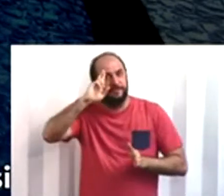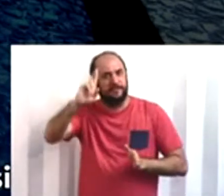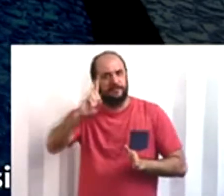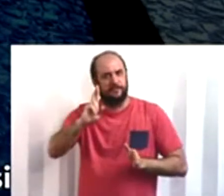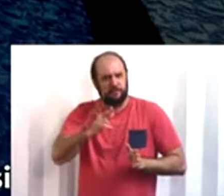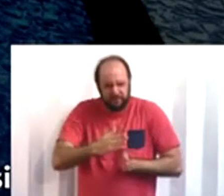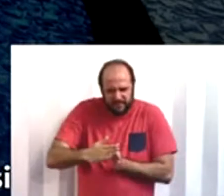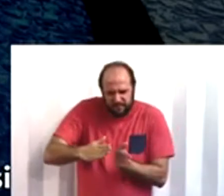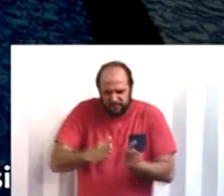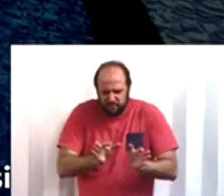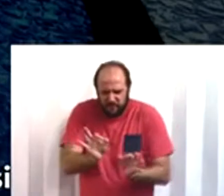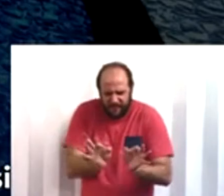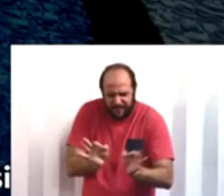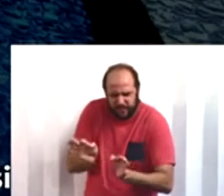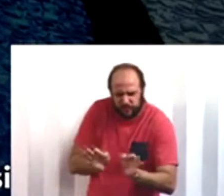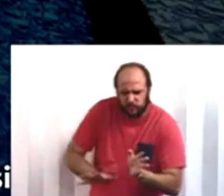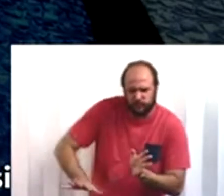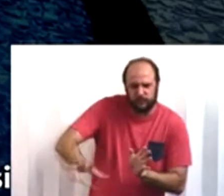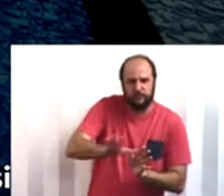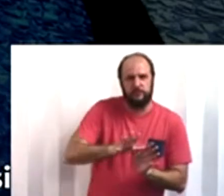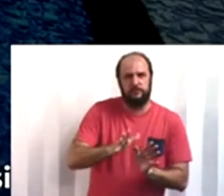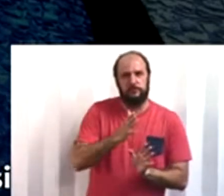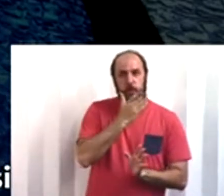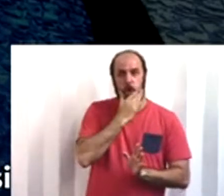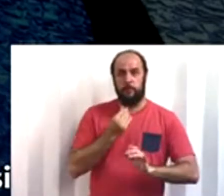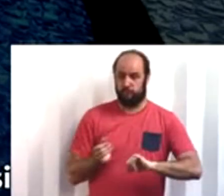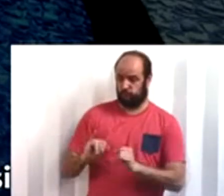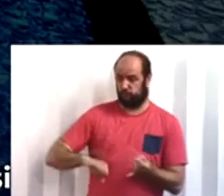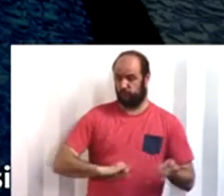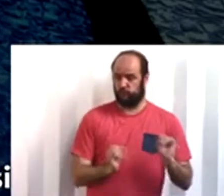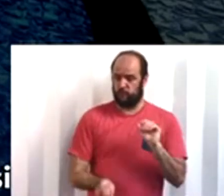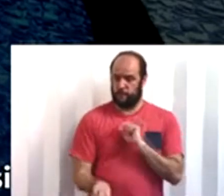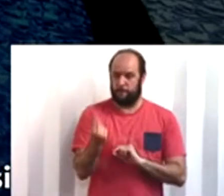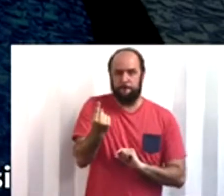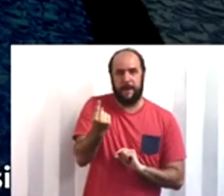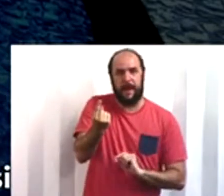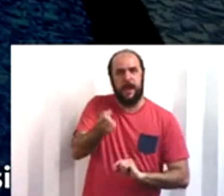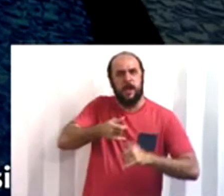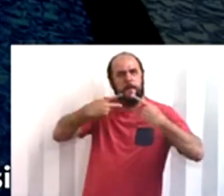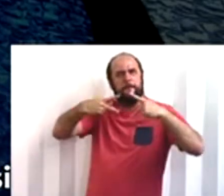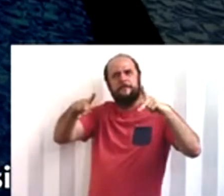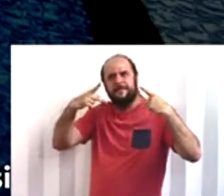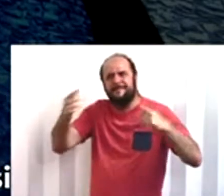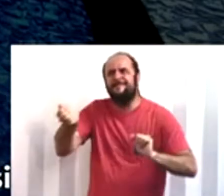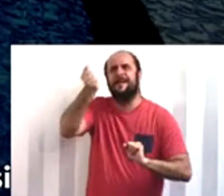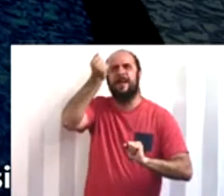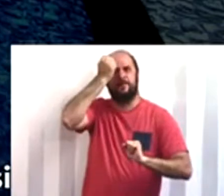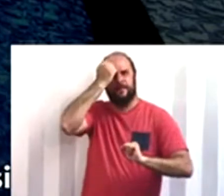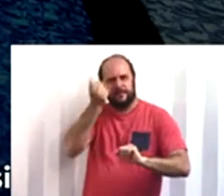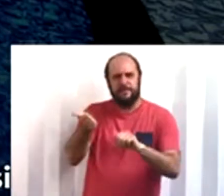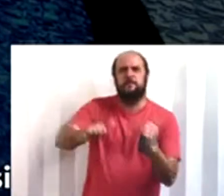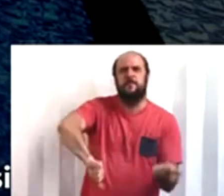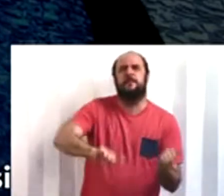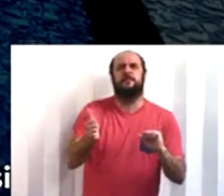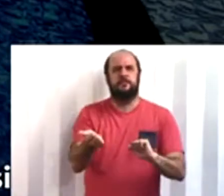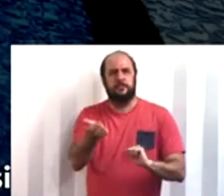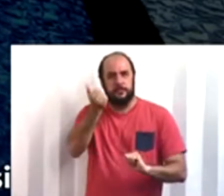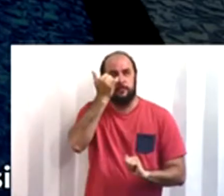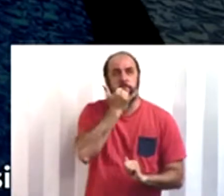suas veredas. Apareceu João Batista no deserto, pregando o batismo de arrependimento para a remissão de